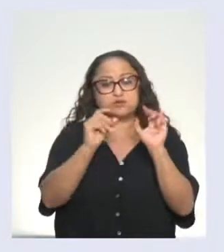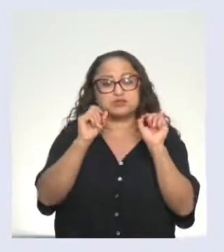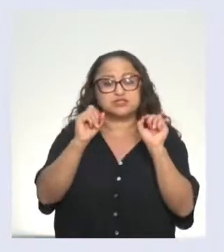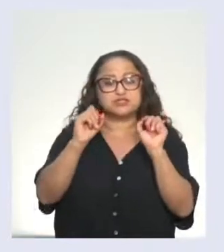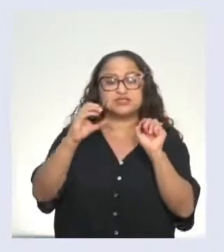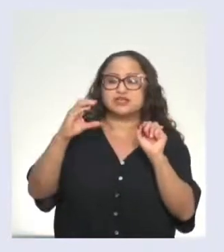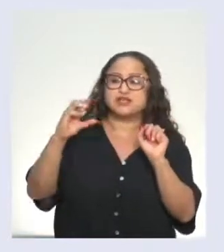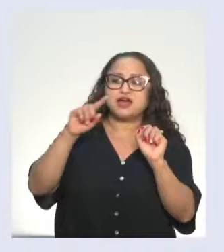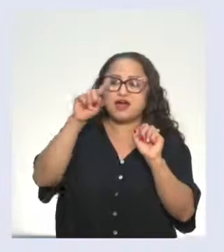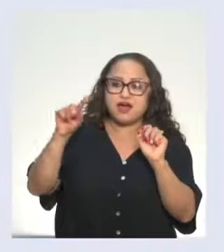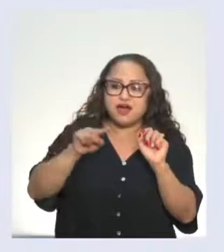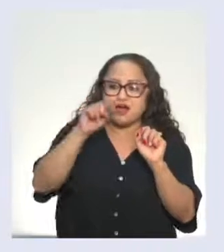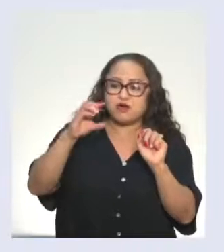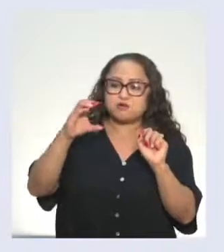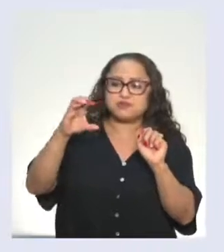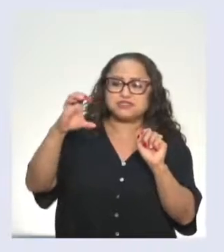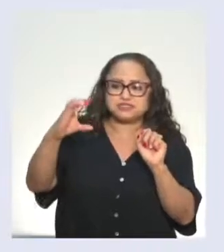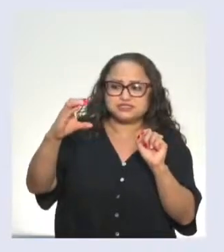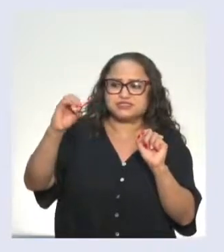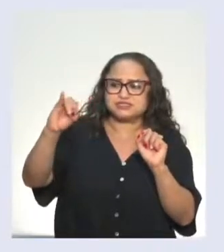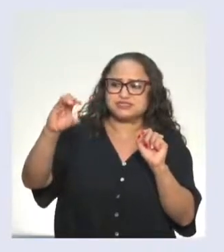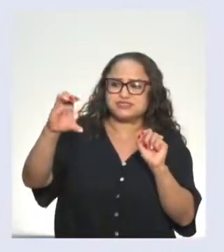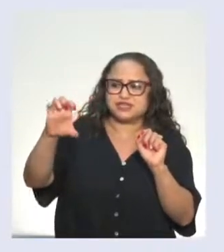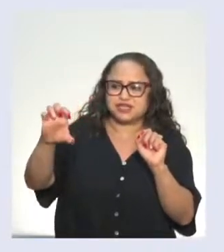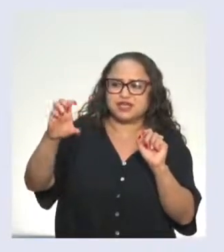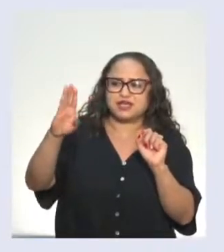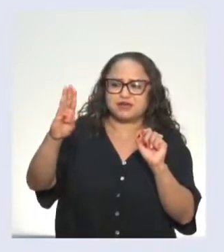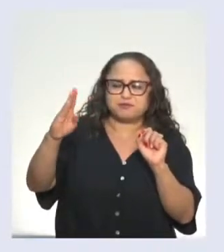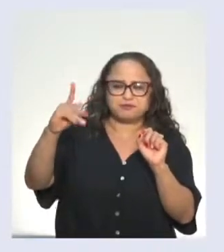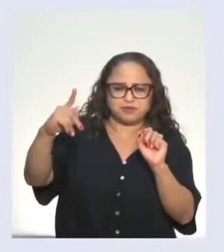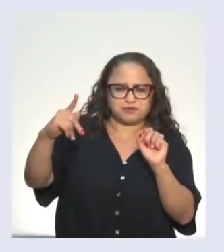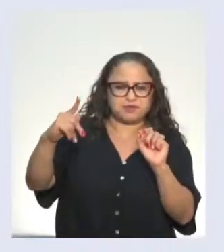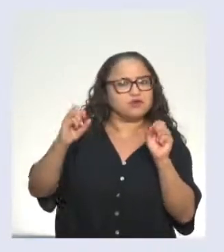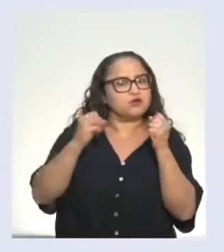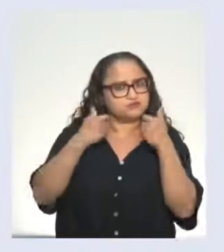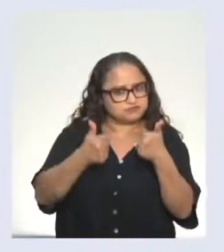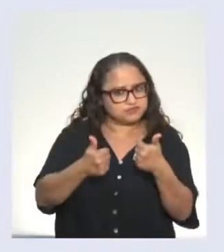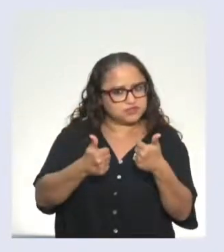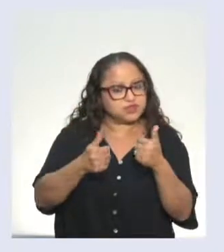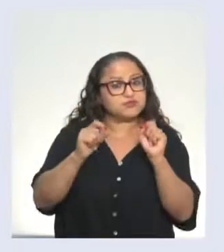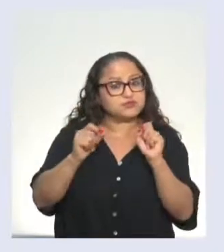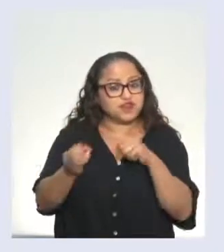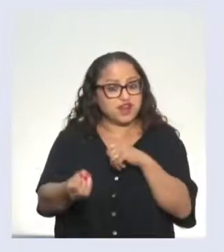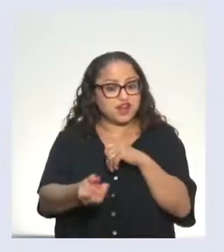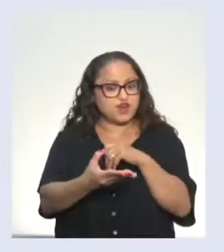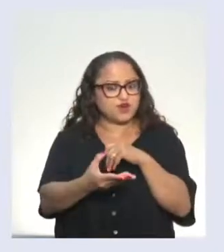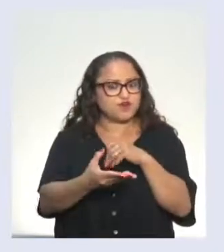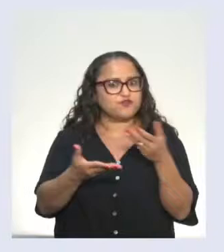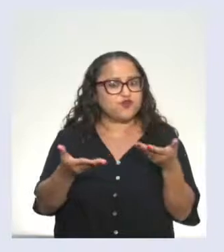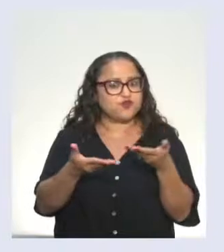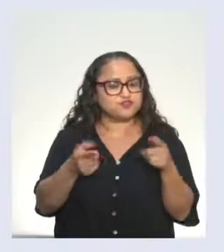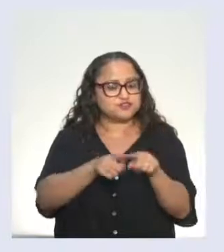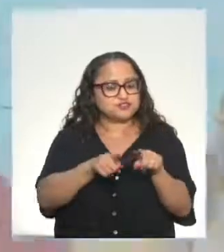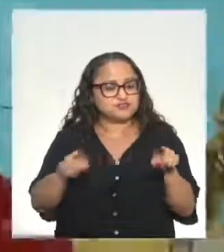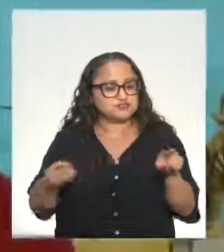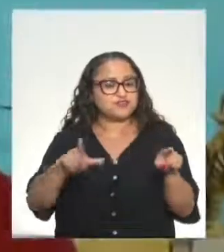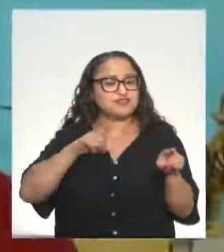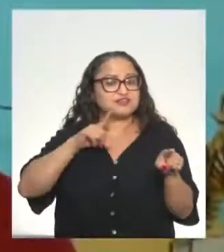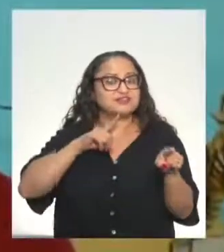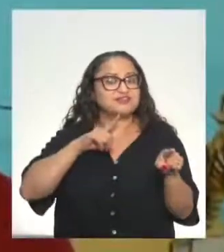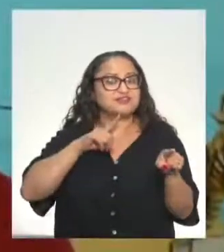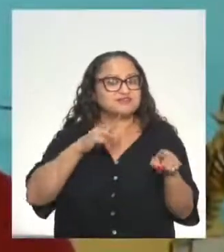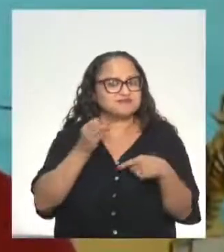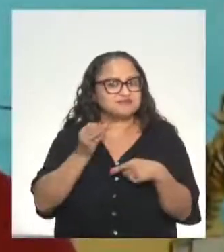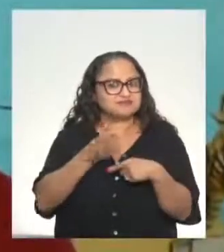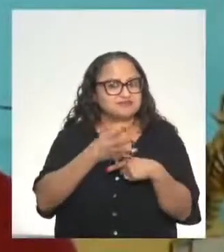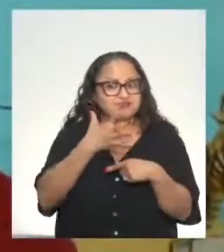@CIEBP. Curte a nossa página para você receber todas as novidades, tá bom? E por falar em novidade, essa semana a gente tem mais uma novidade para vocês.